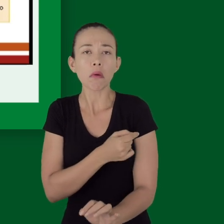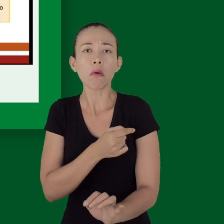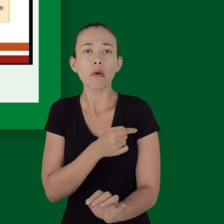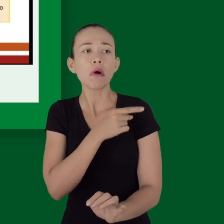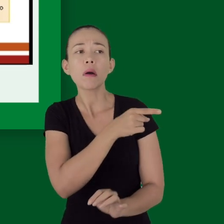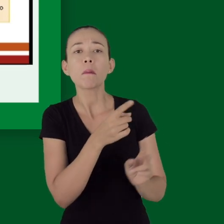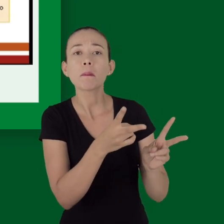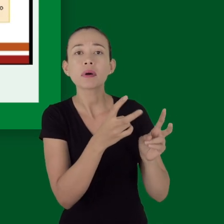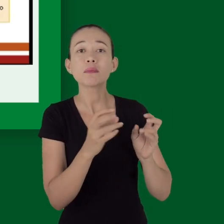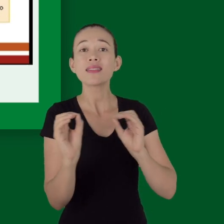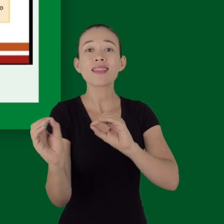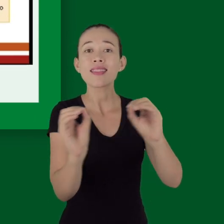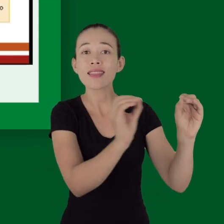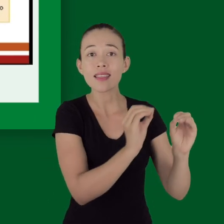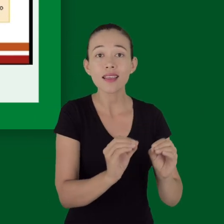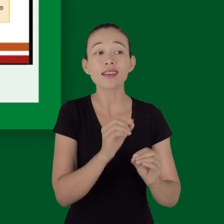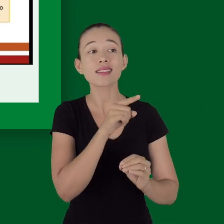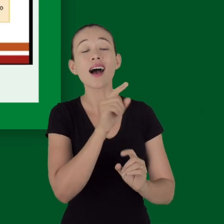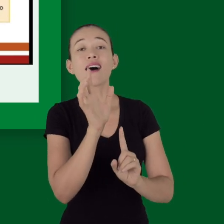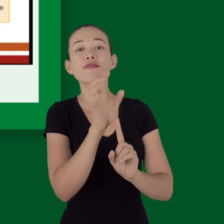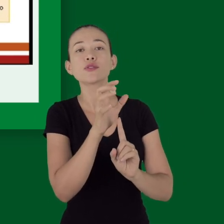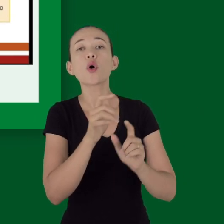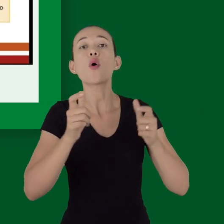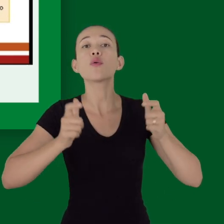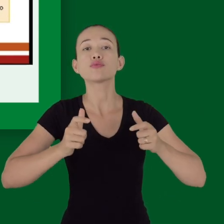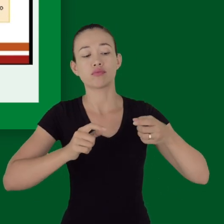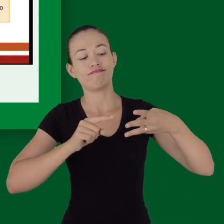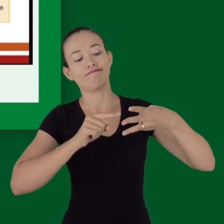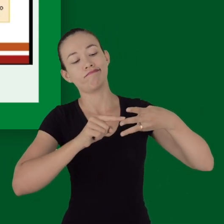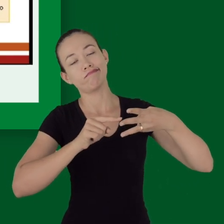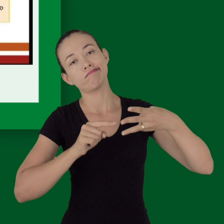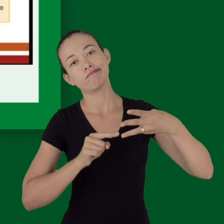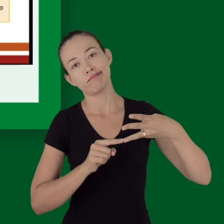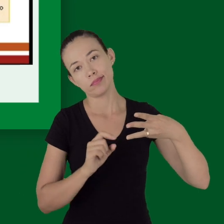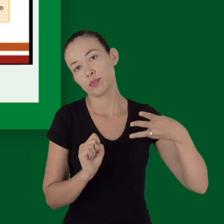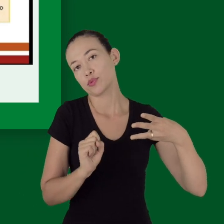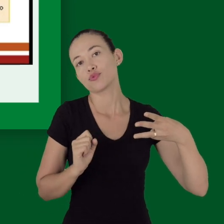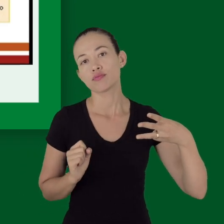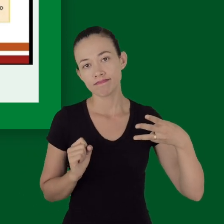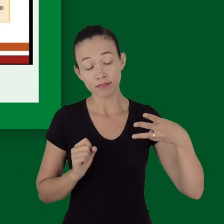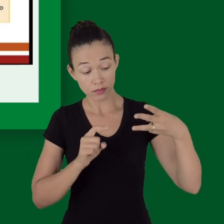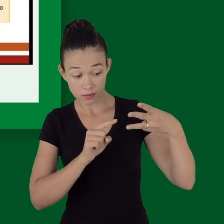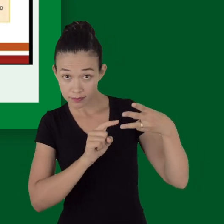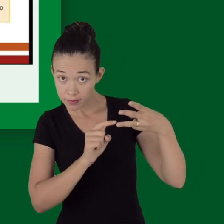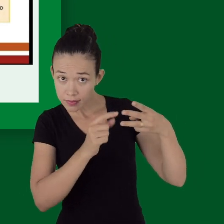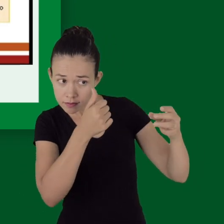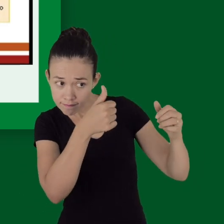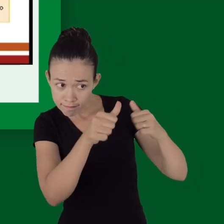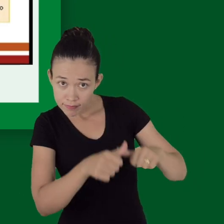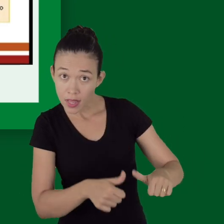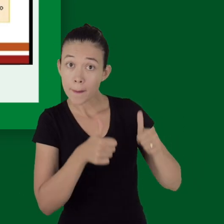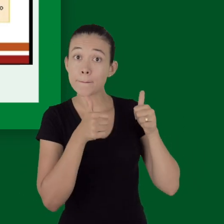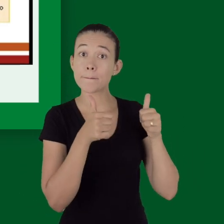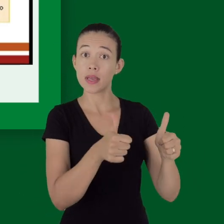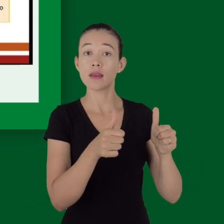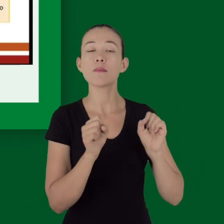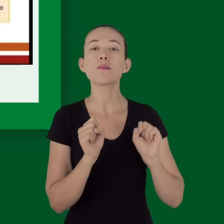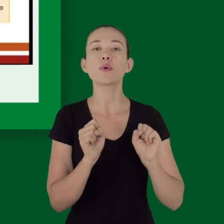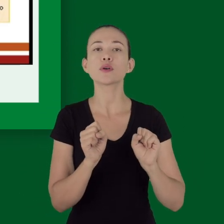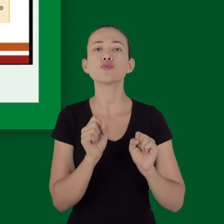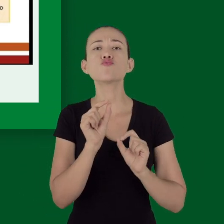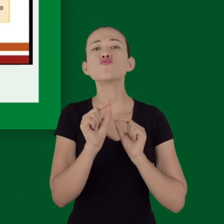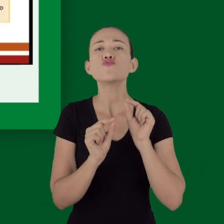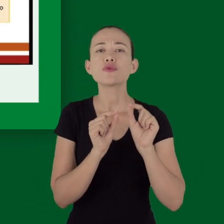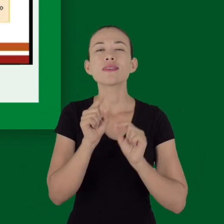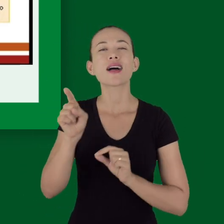percebe, ele tem comprometimento do trato espino-talâmico e pode ter comprometimento nessas colunas dorsais. Então, a coluna dorsal ela pode